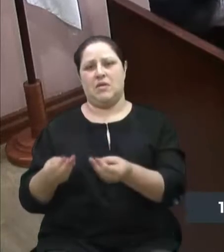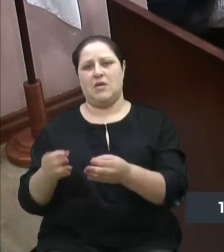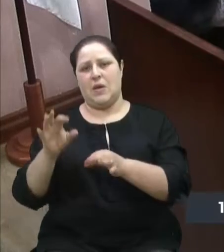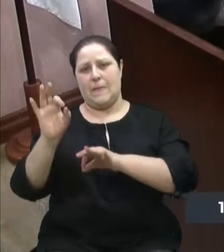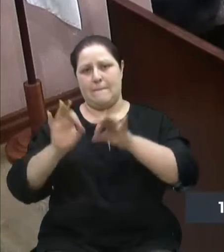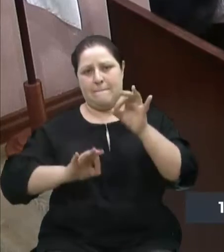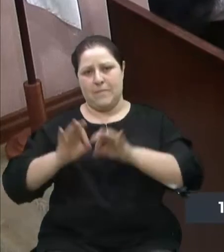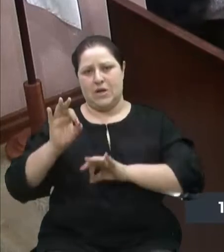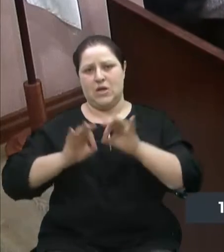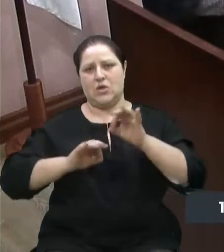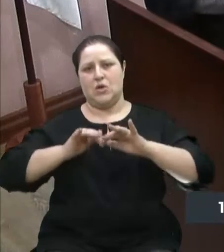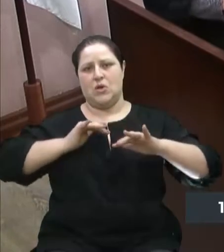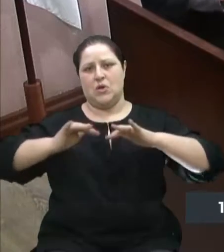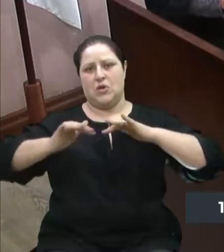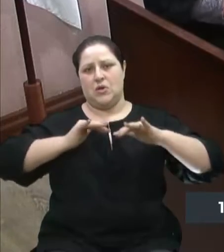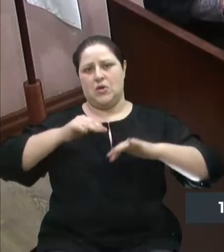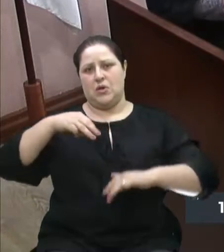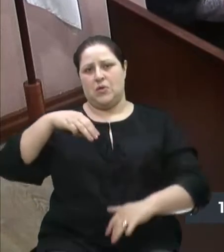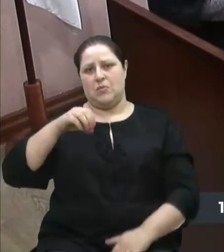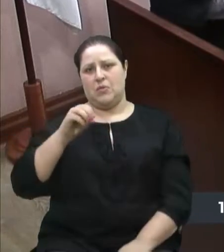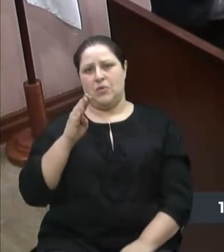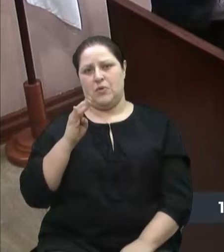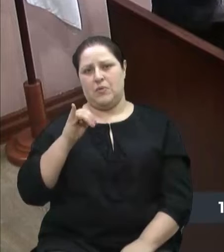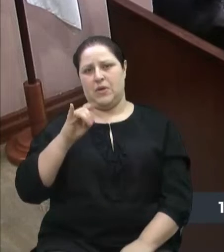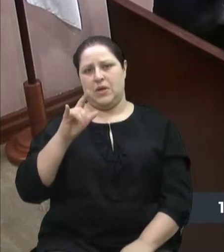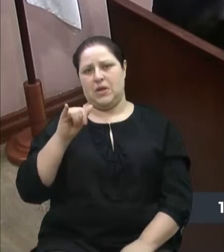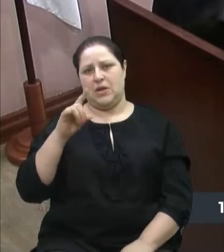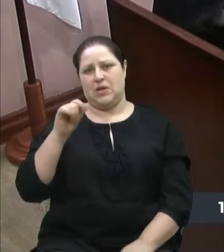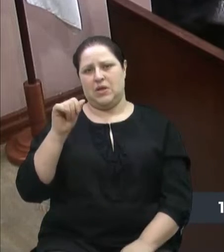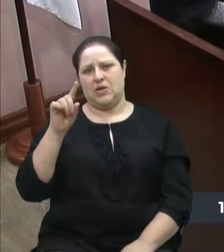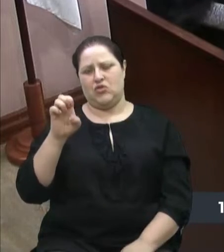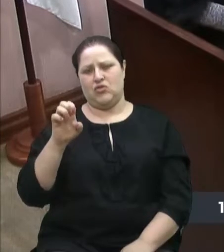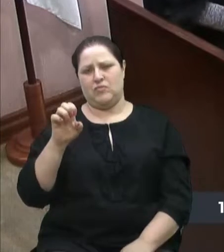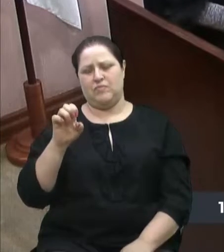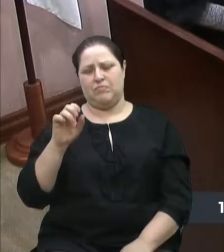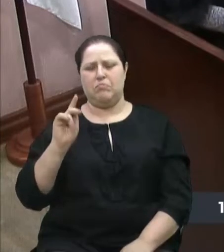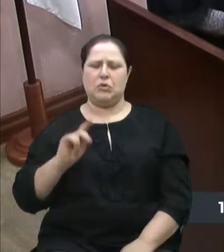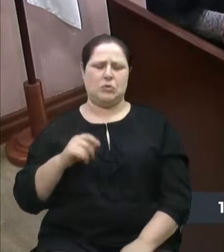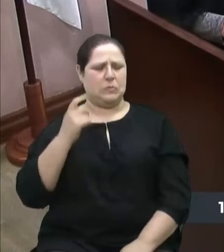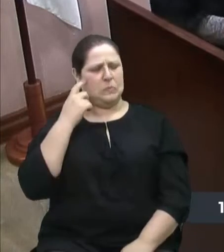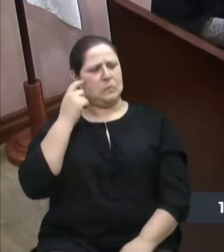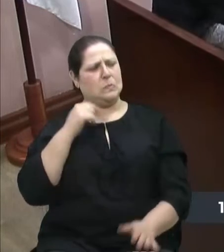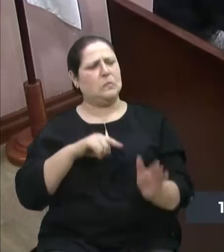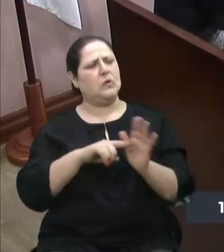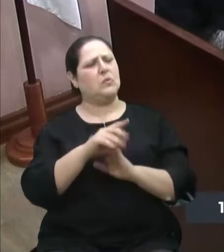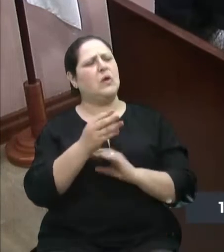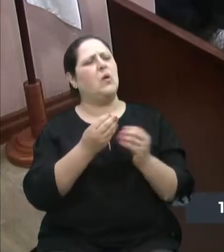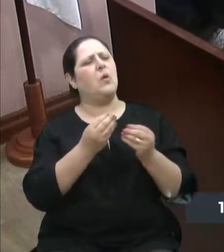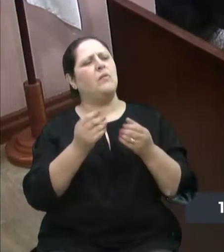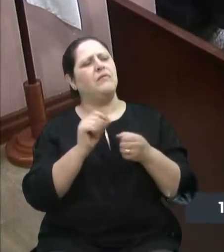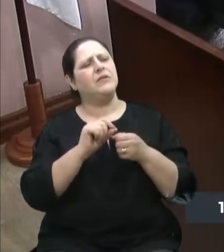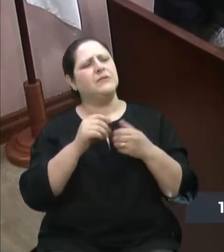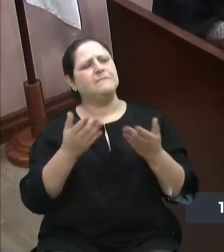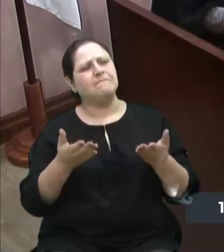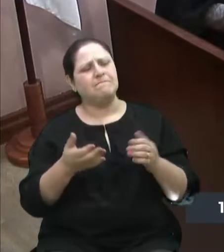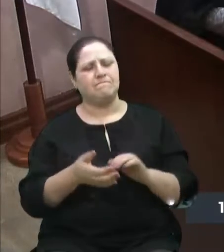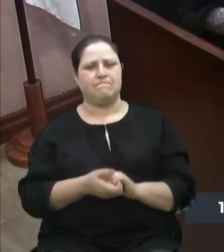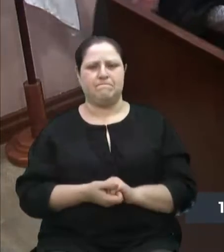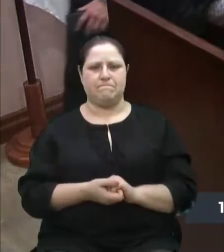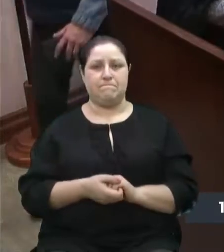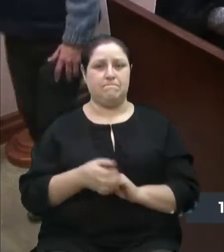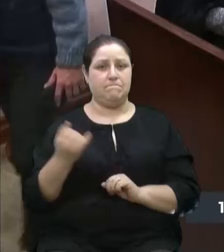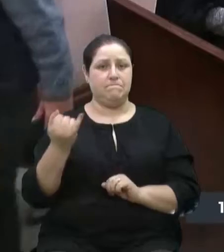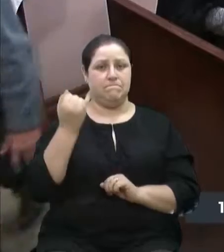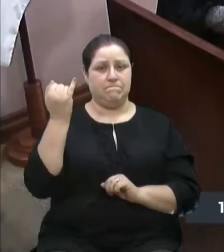está em casa pode estar se perguntando, se questionando, mas de que forma isso vai ser feito, né? É importante dizer que nós